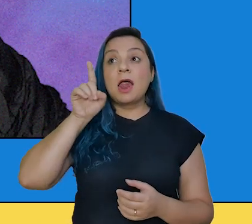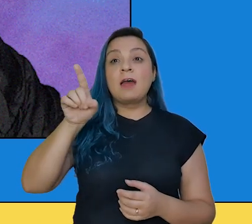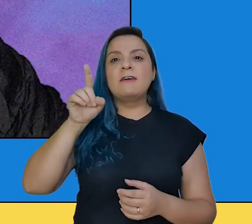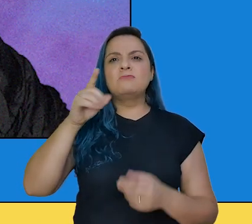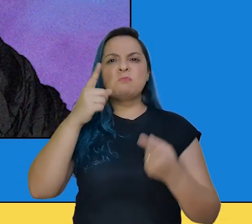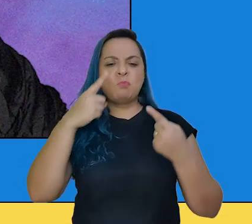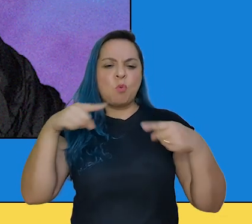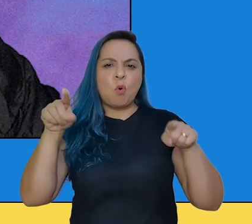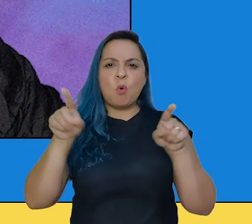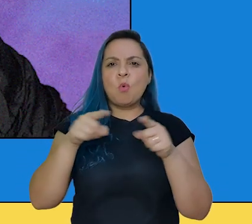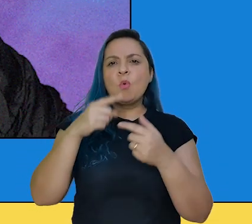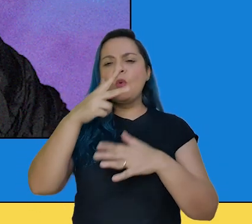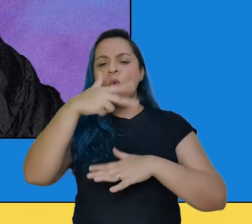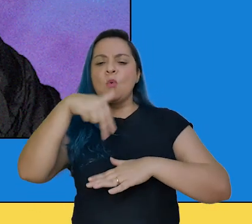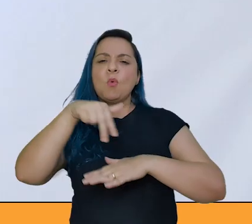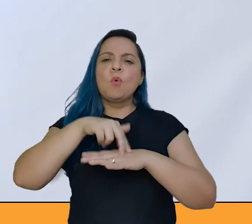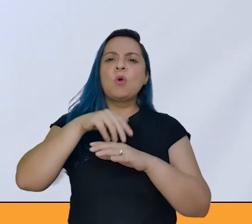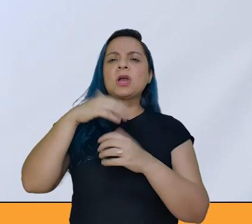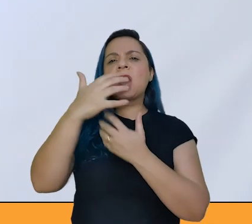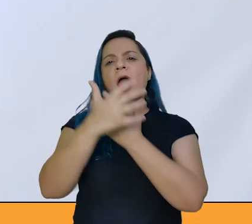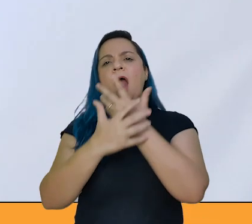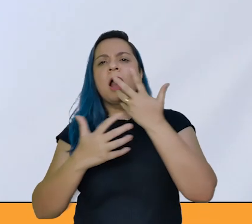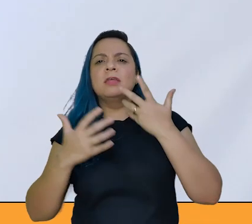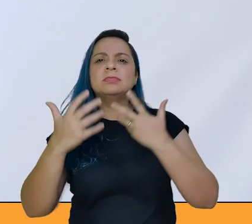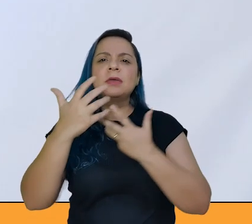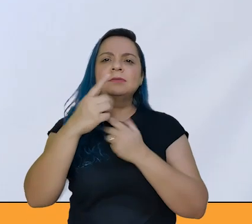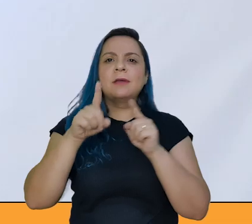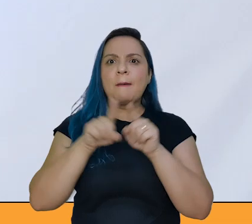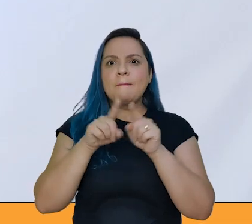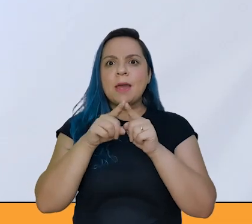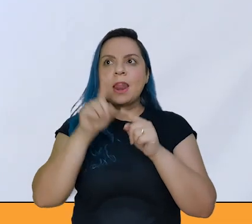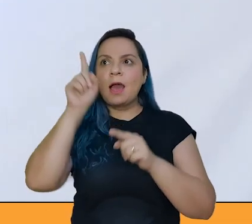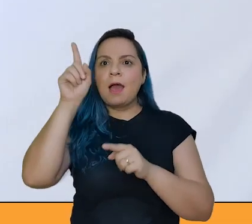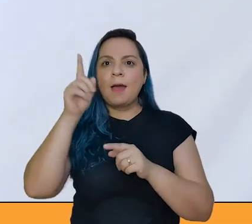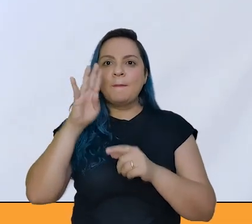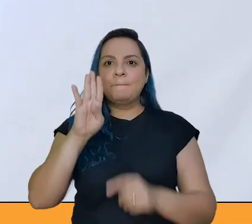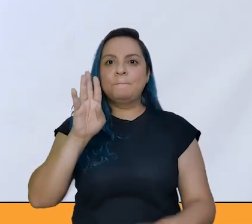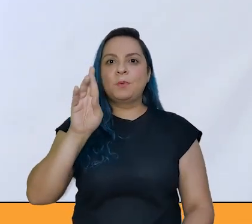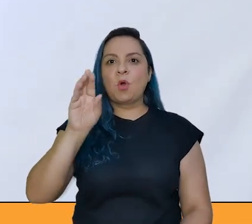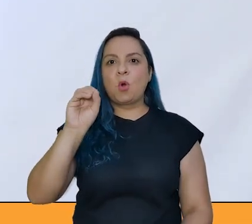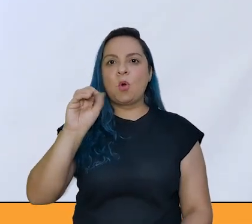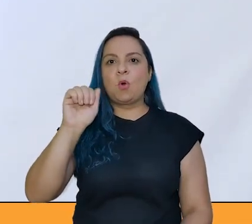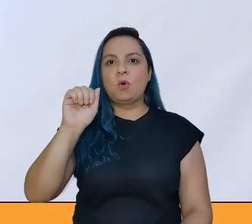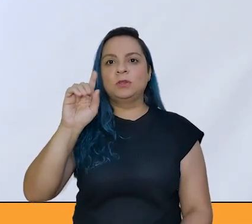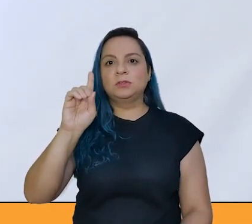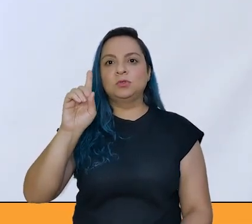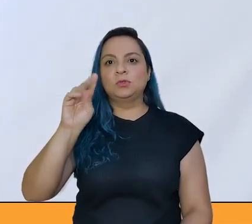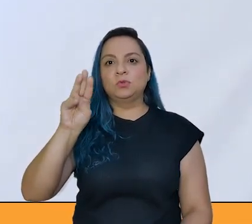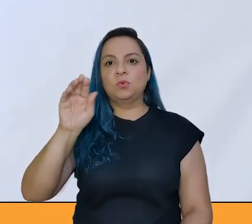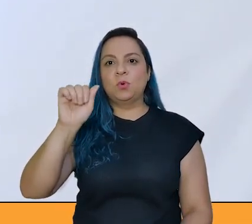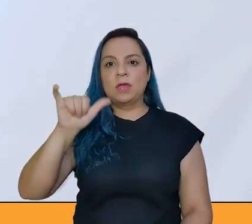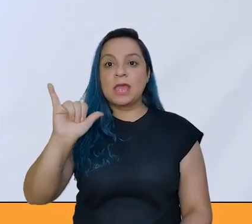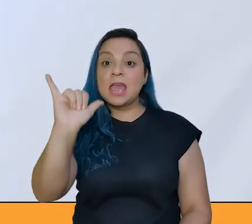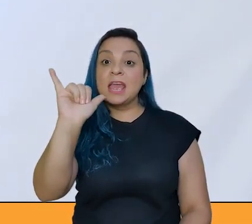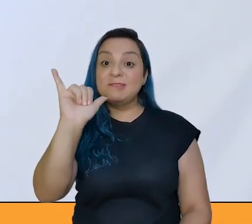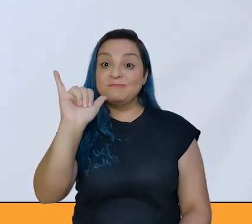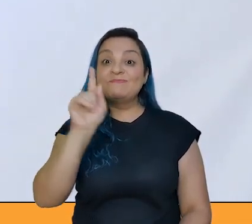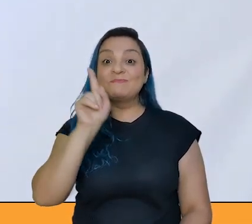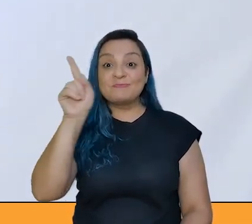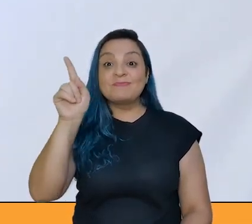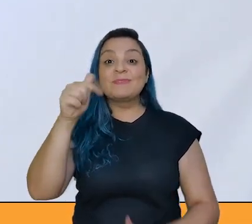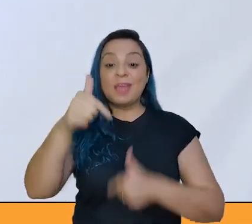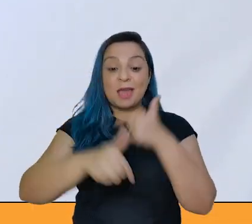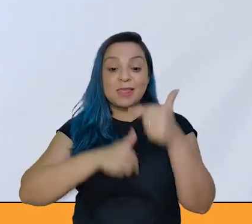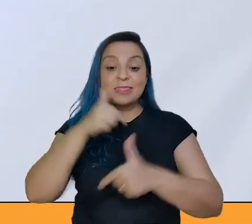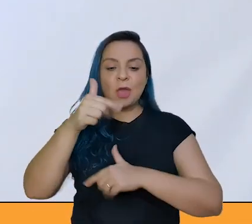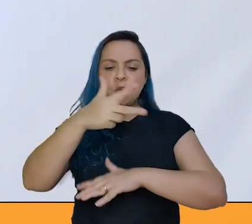dos musicais, vem do canto, da cena da Broadway, né? Broadway ou Off-Broadway. Então é uma pessoa que